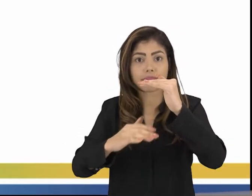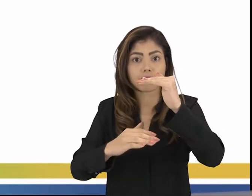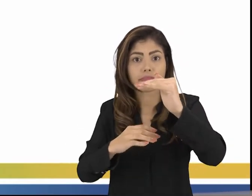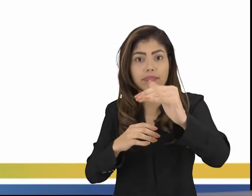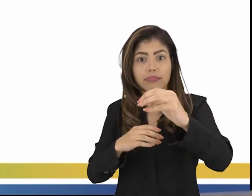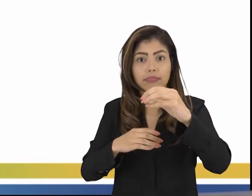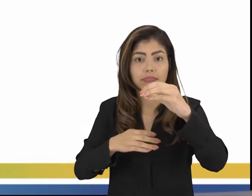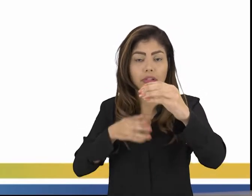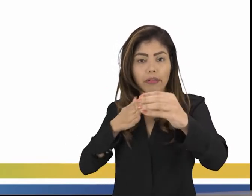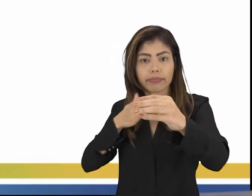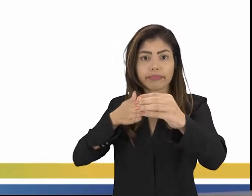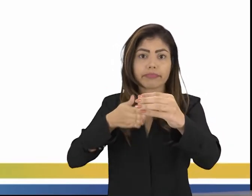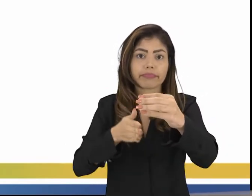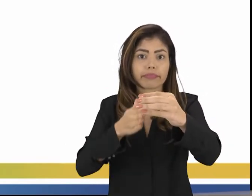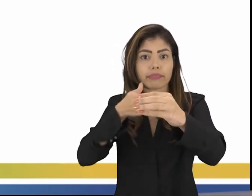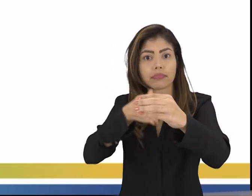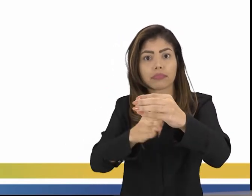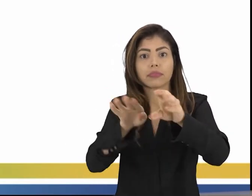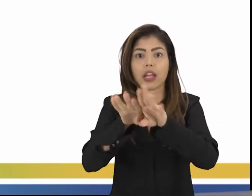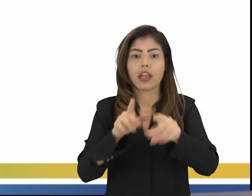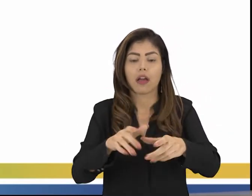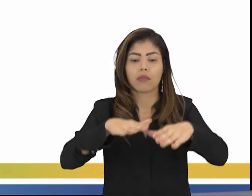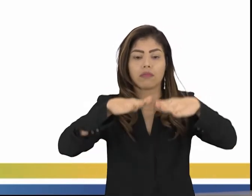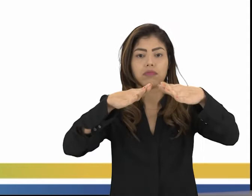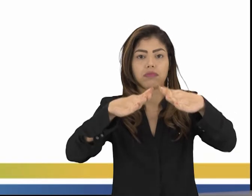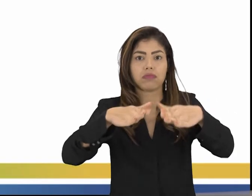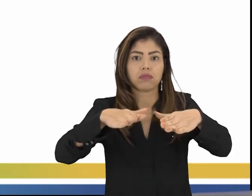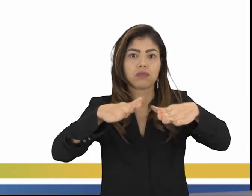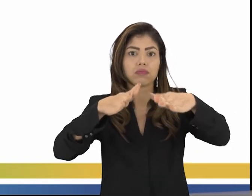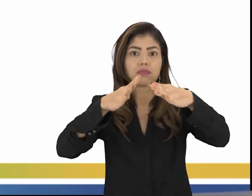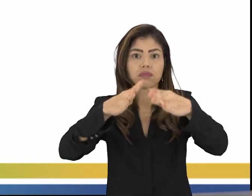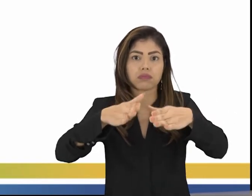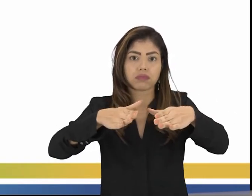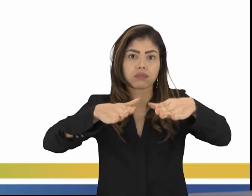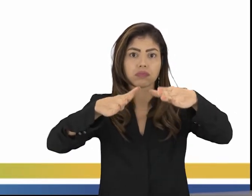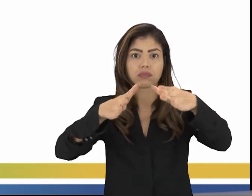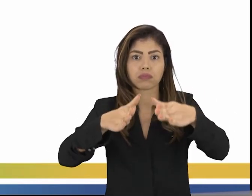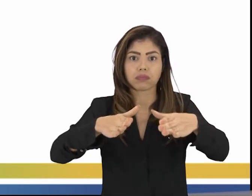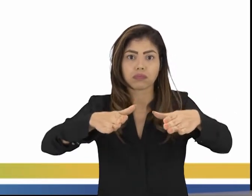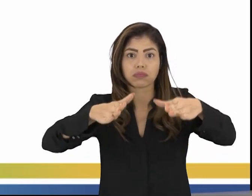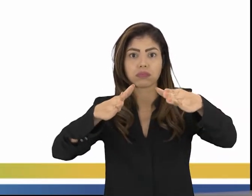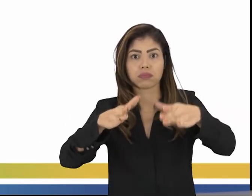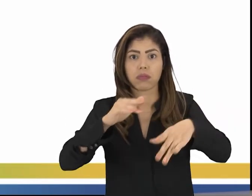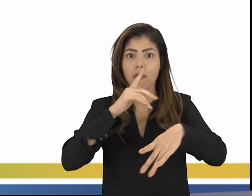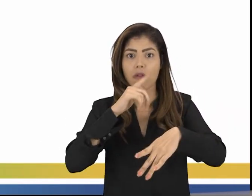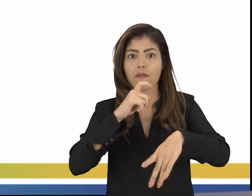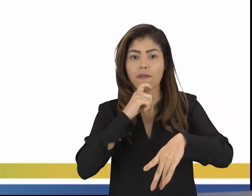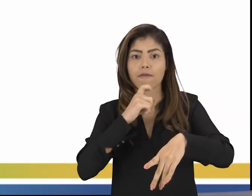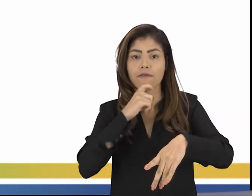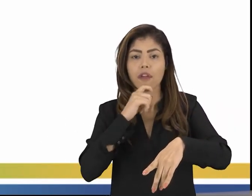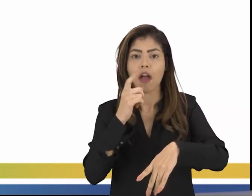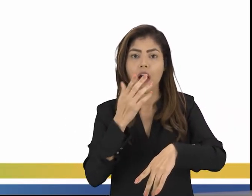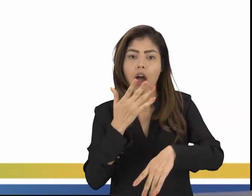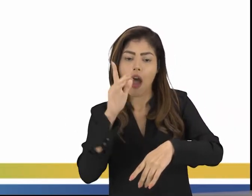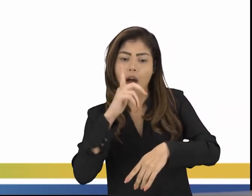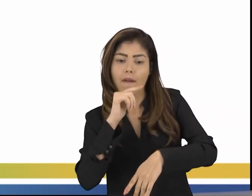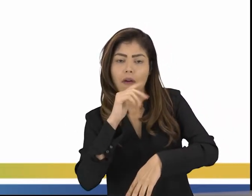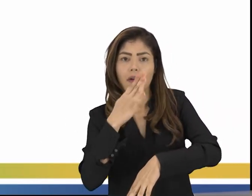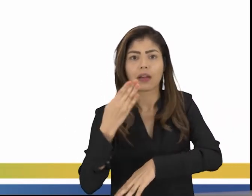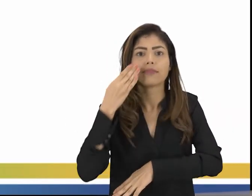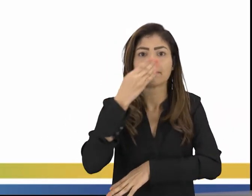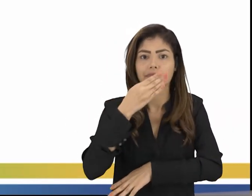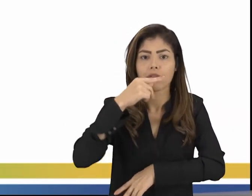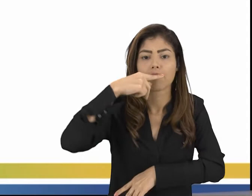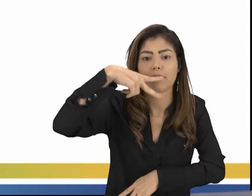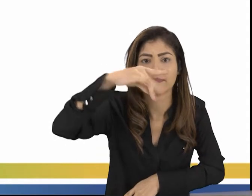grande oceano, ou seja, aquele iceberg ele está flutuando em uma grande camada de água salgada, mas o iceberg em si